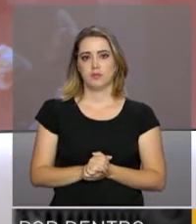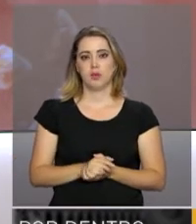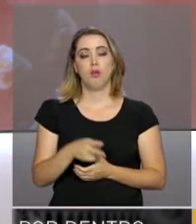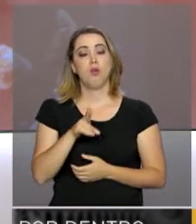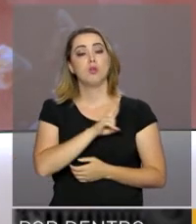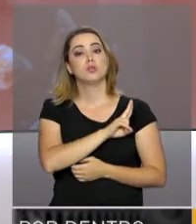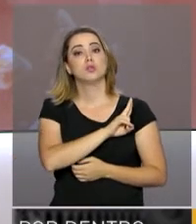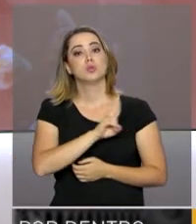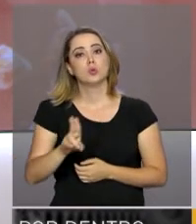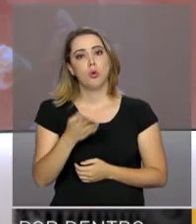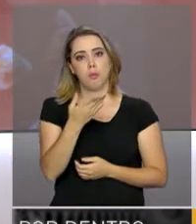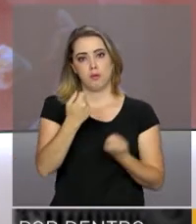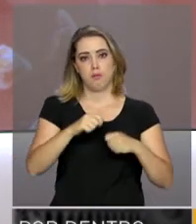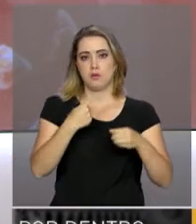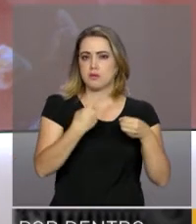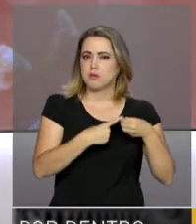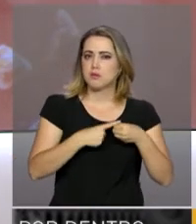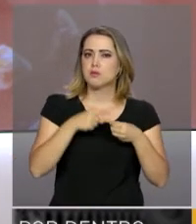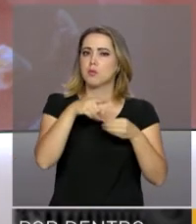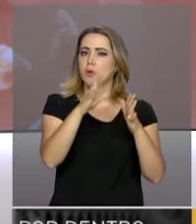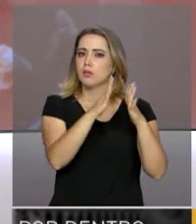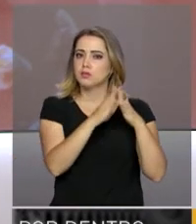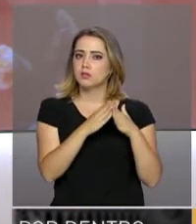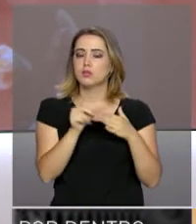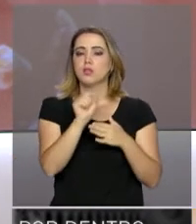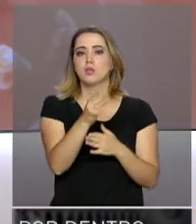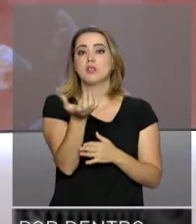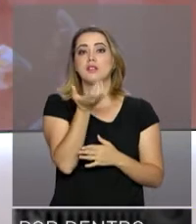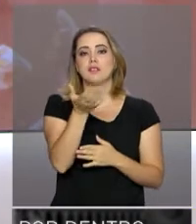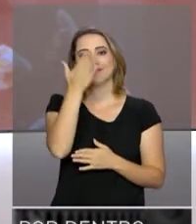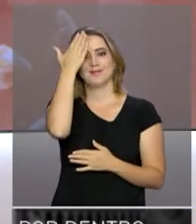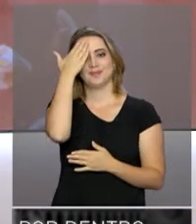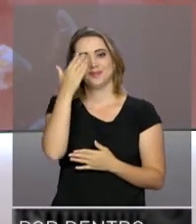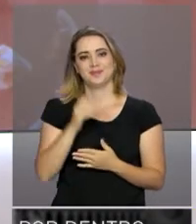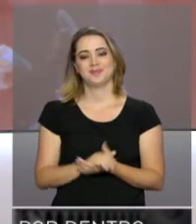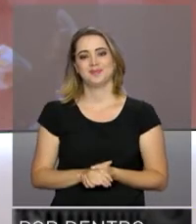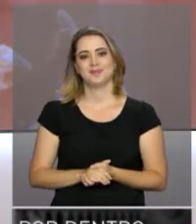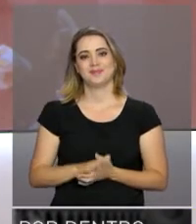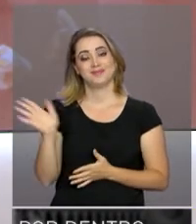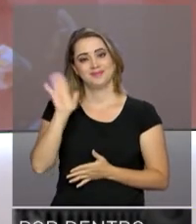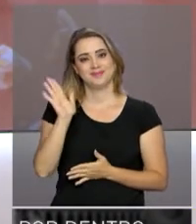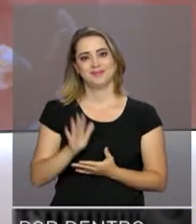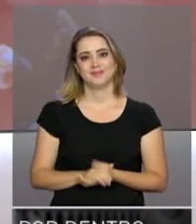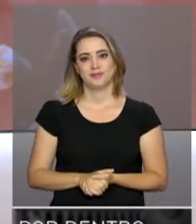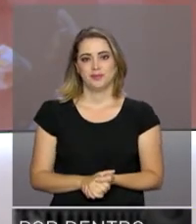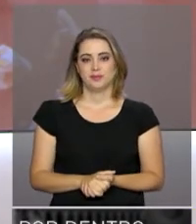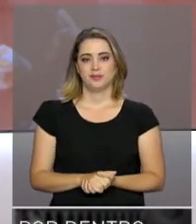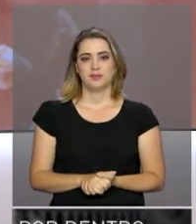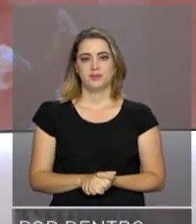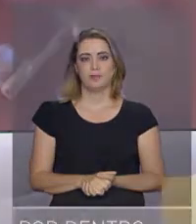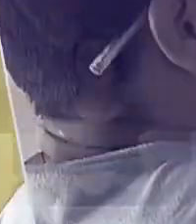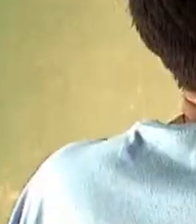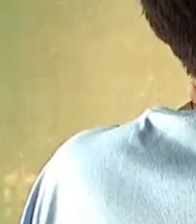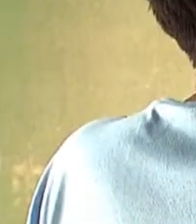pordentrodogoverno@presidencia.gov.br. Informe o seu nome, a cidade onde você mora e o que você gostaria de saber. Até a próxima!